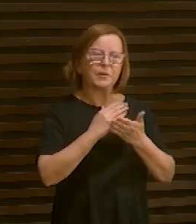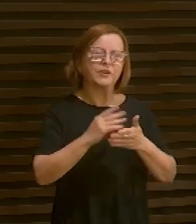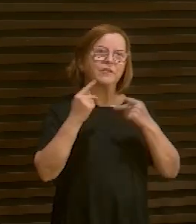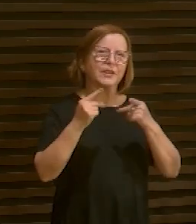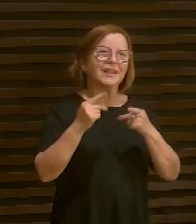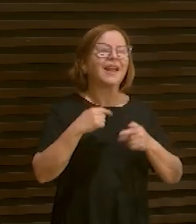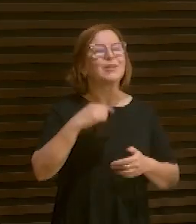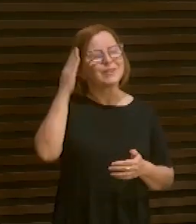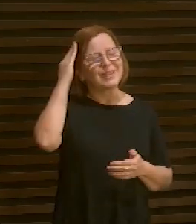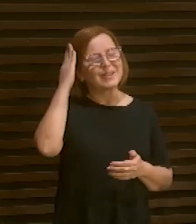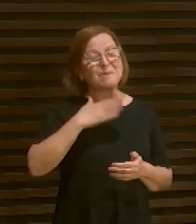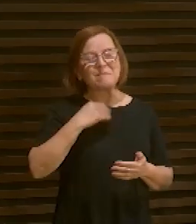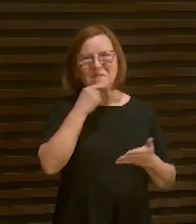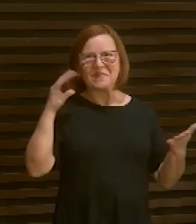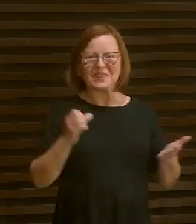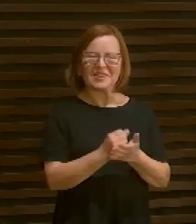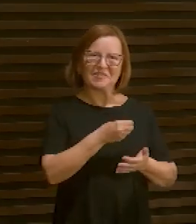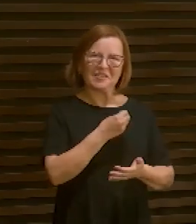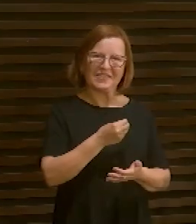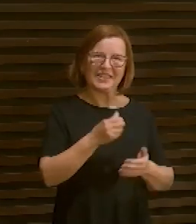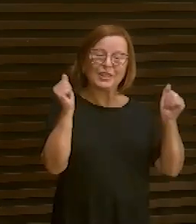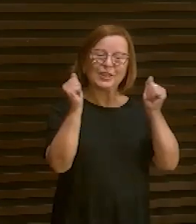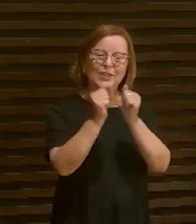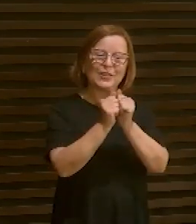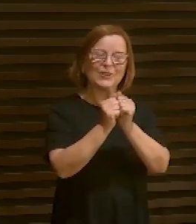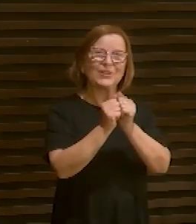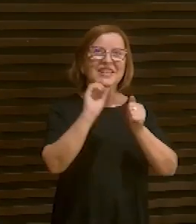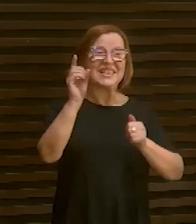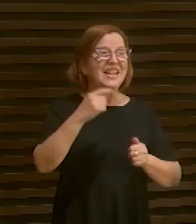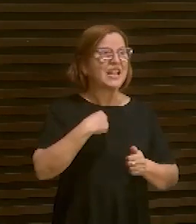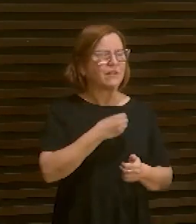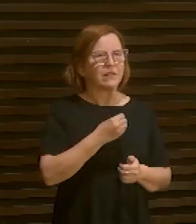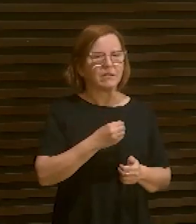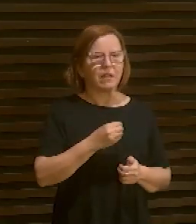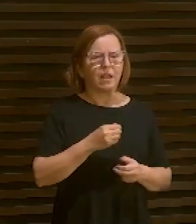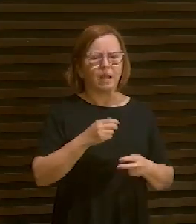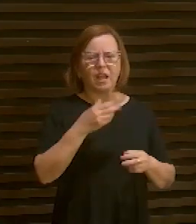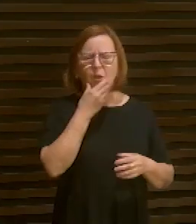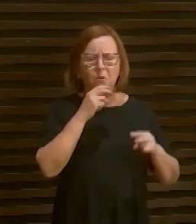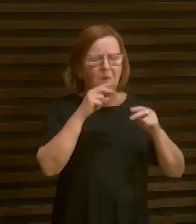que meu Redentor vive e com ele viverei. O maestro, para.